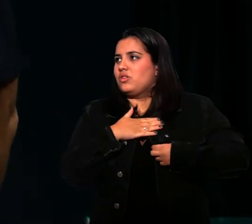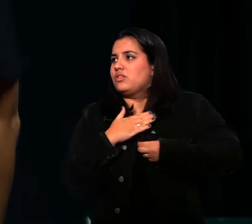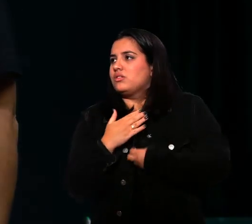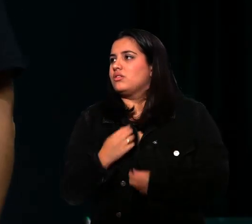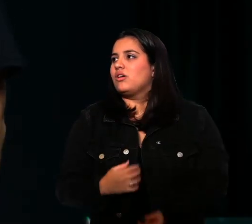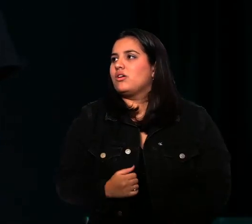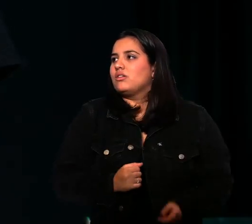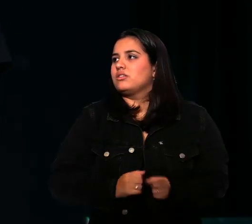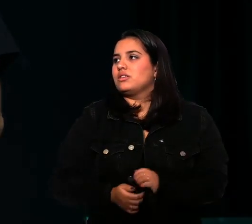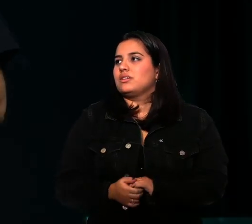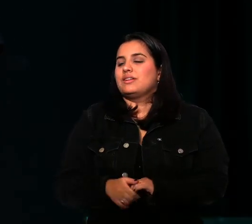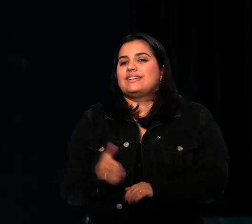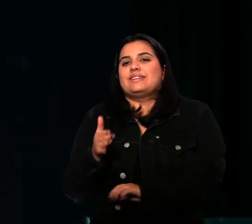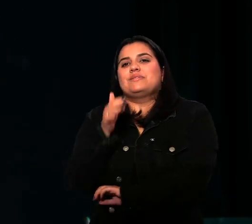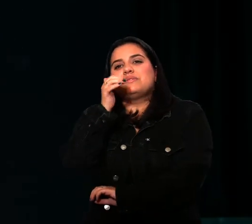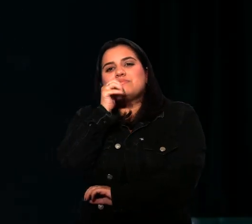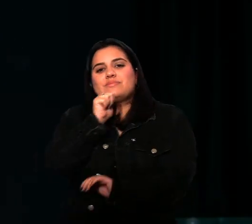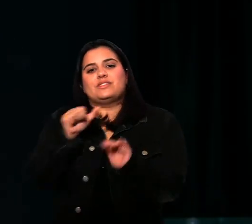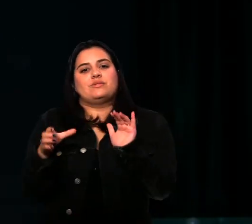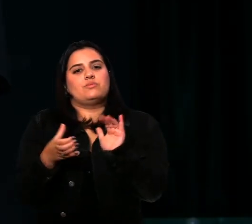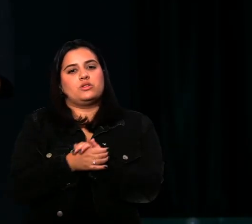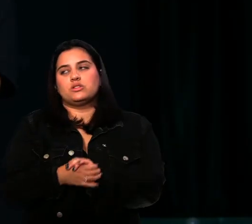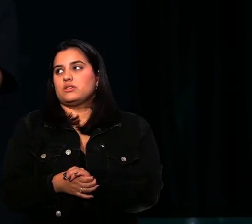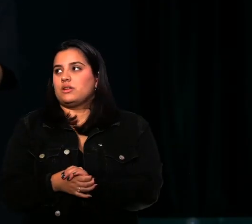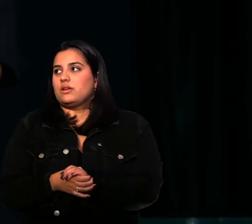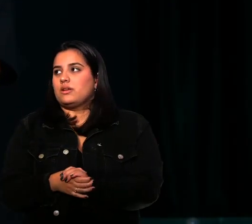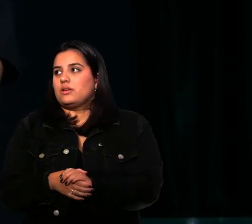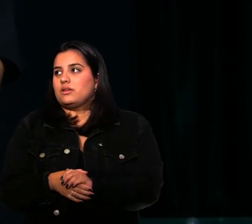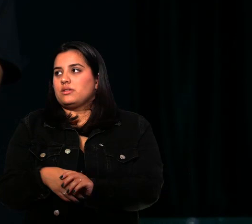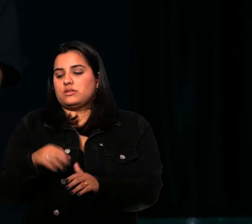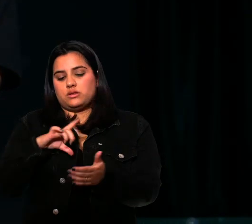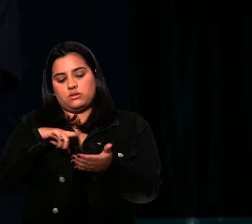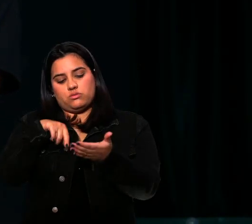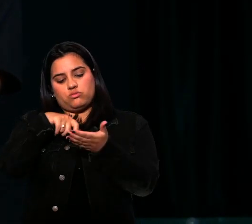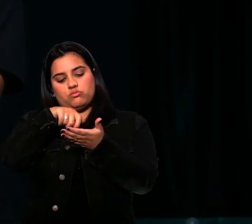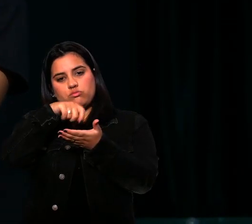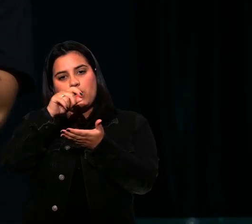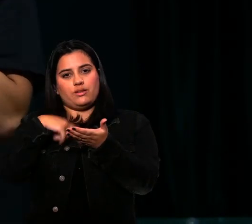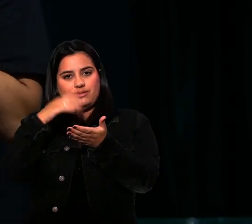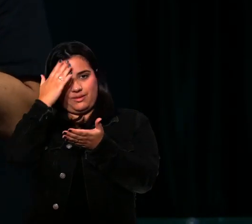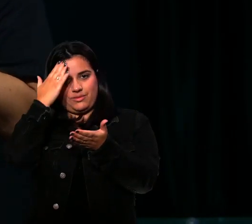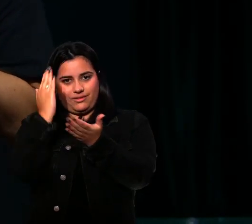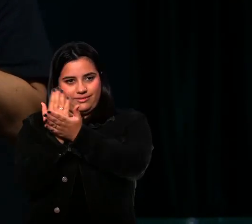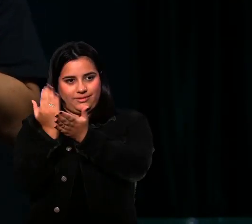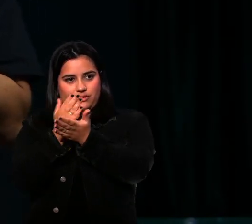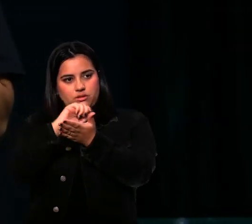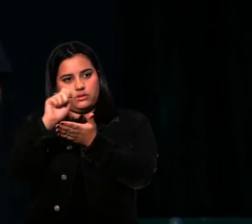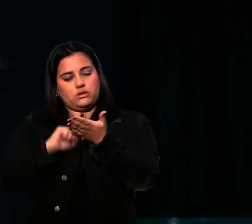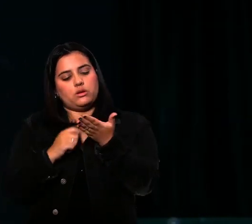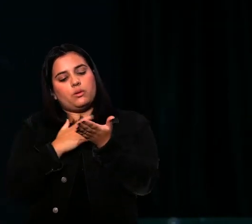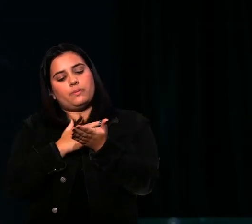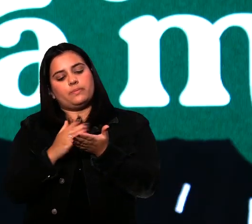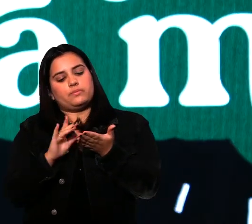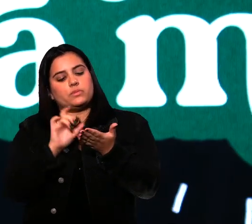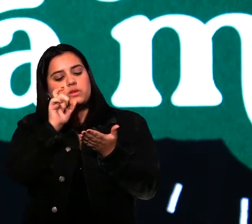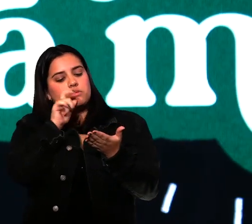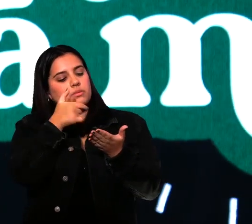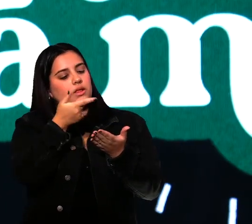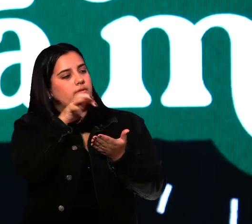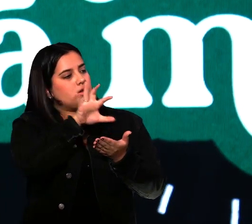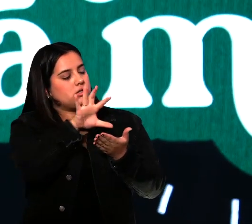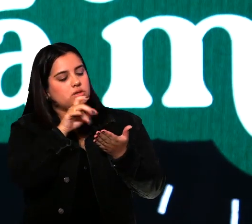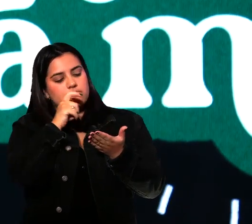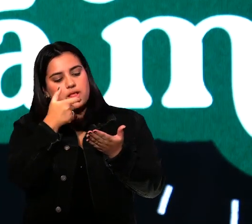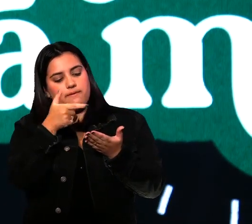mesmo. E aí a minha esposa tira da bolsa um bloquinho de anotações. E começa, palavra tal,